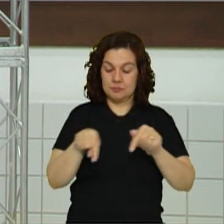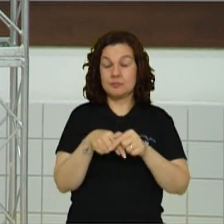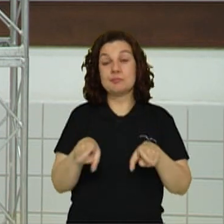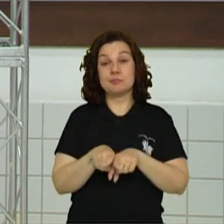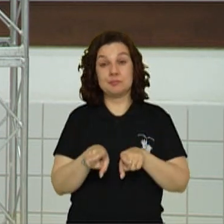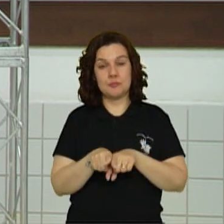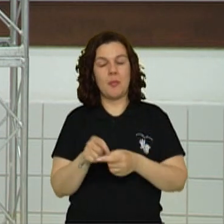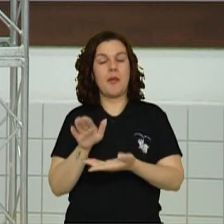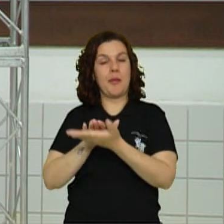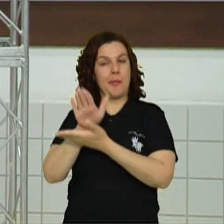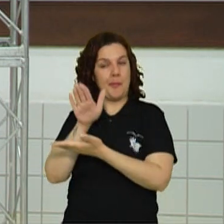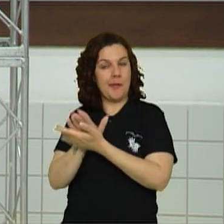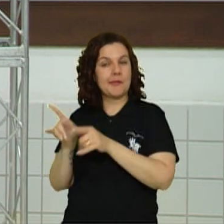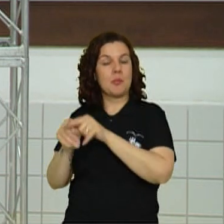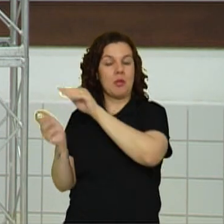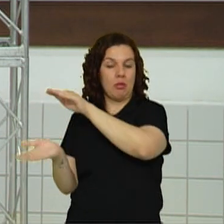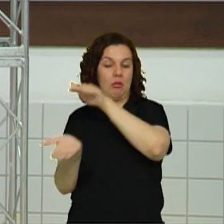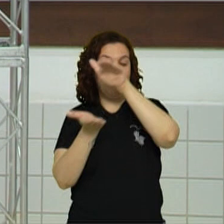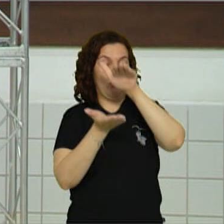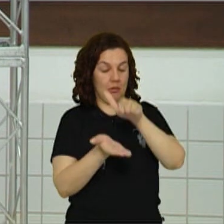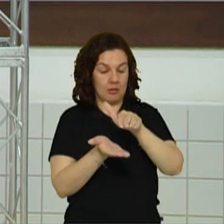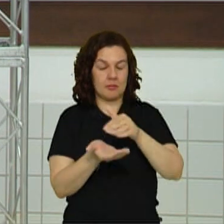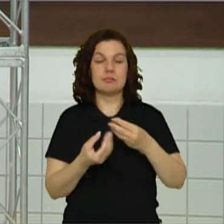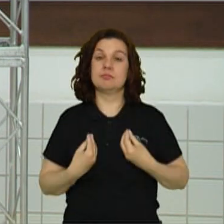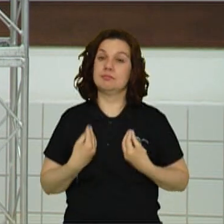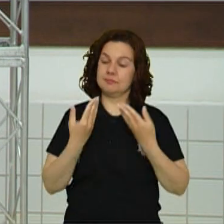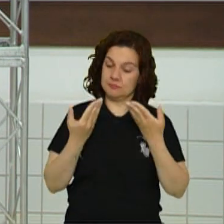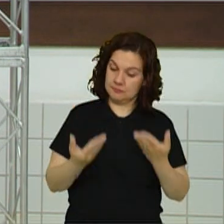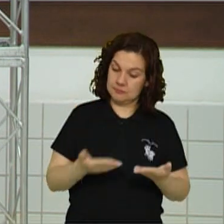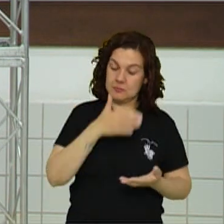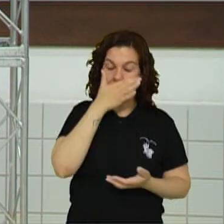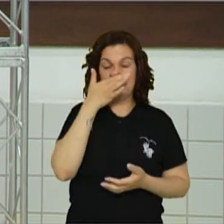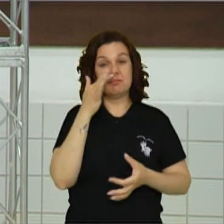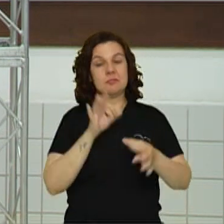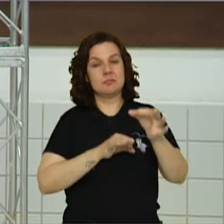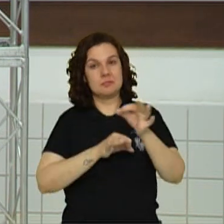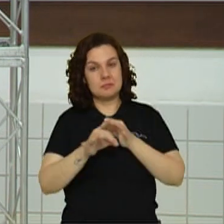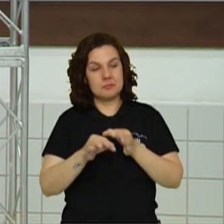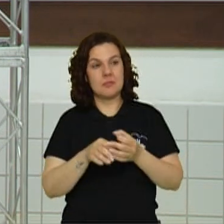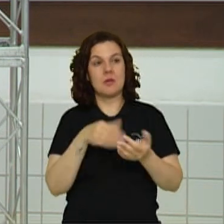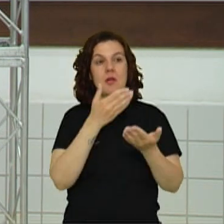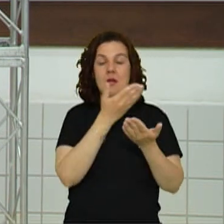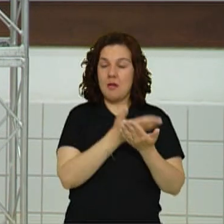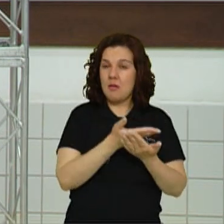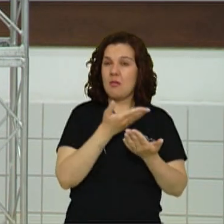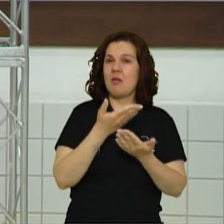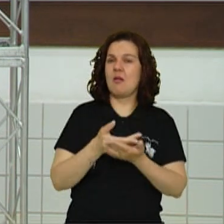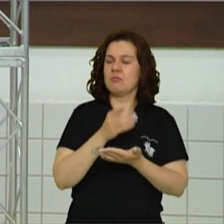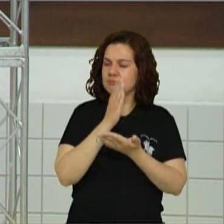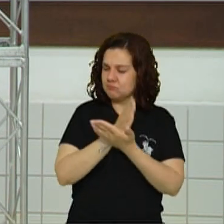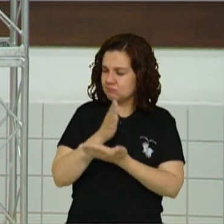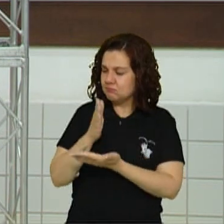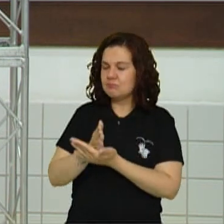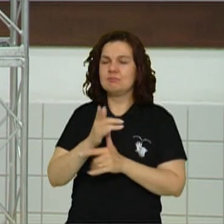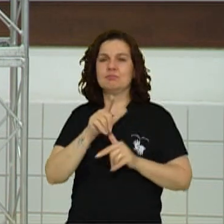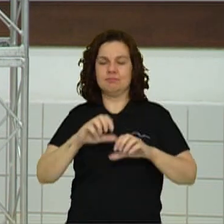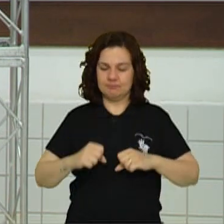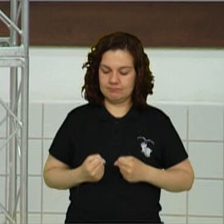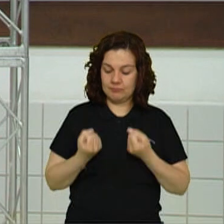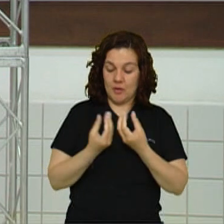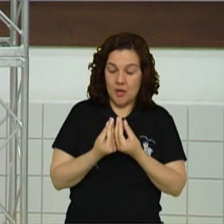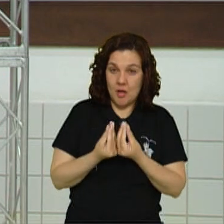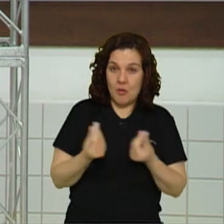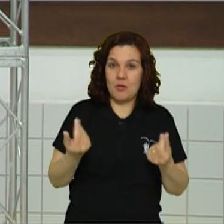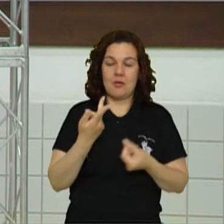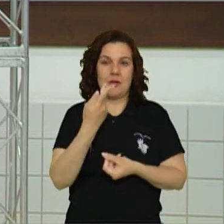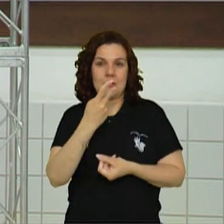atividades impressas, certo? Estamos aí nos preparando aula a aula para que você tenha qualidade